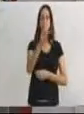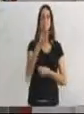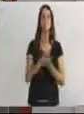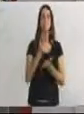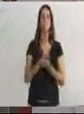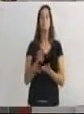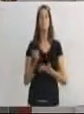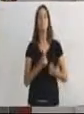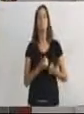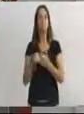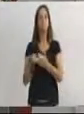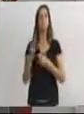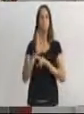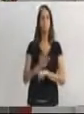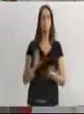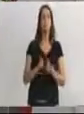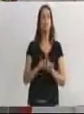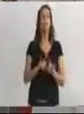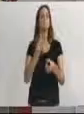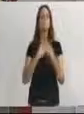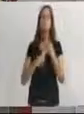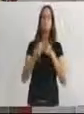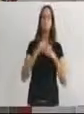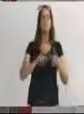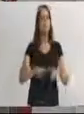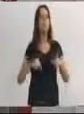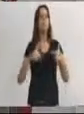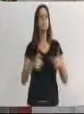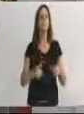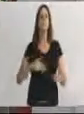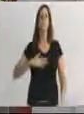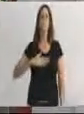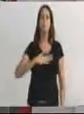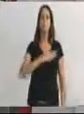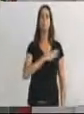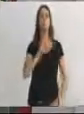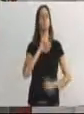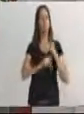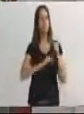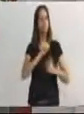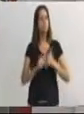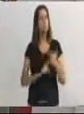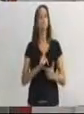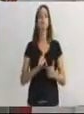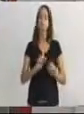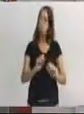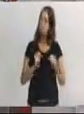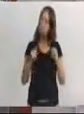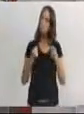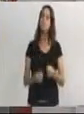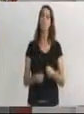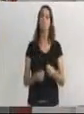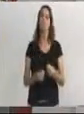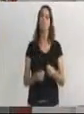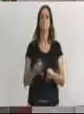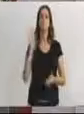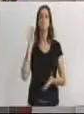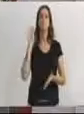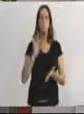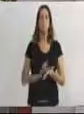mais uma ação mais um desejo mais uma um grande trabalho que o prefeito napoleão dedica em poder atender às reivindicações mas